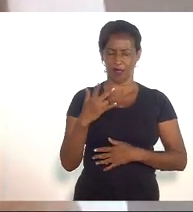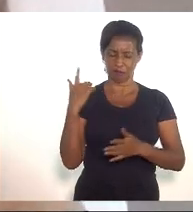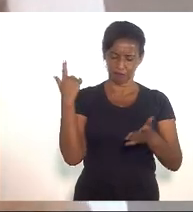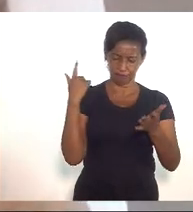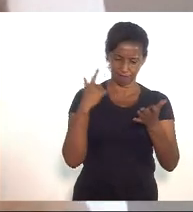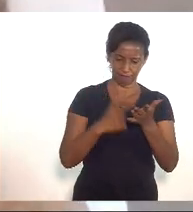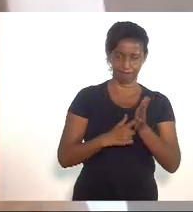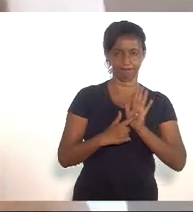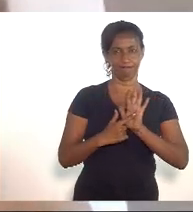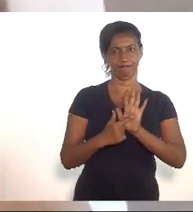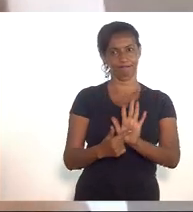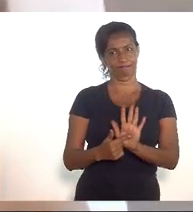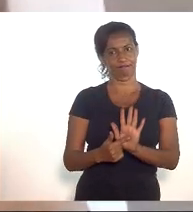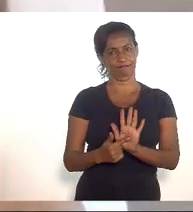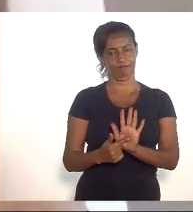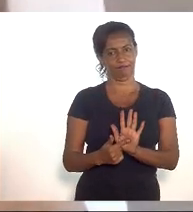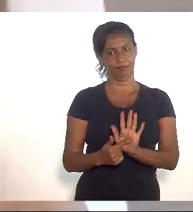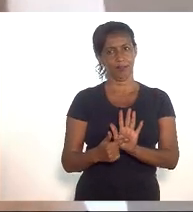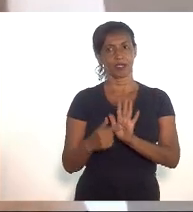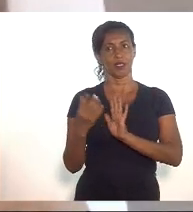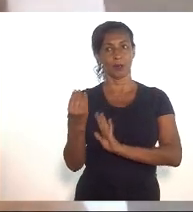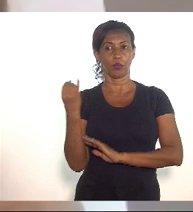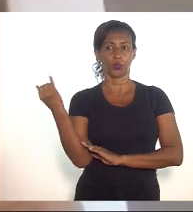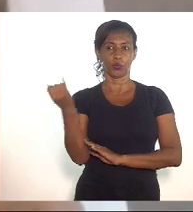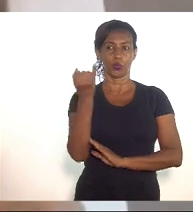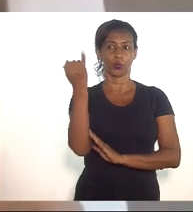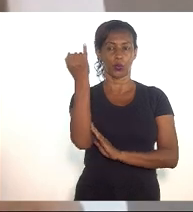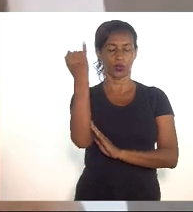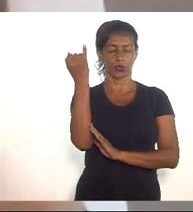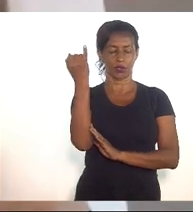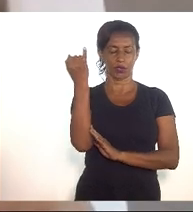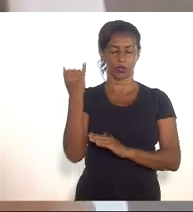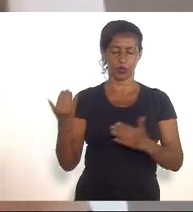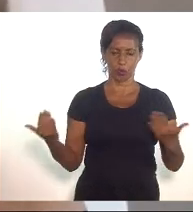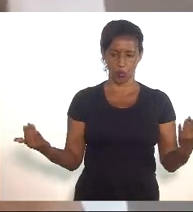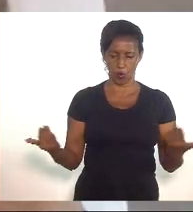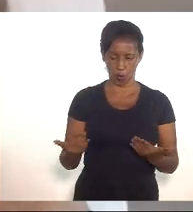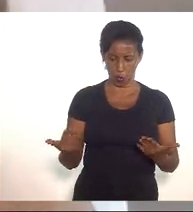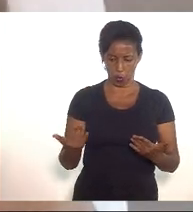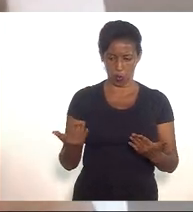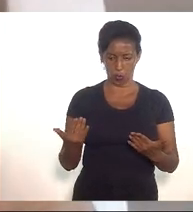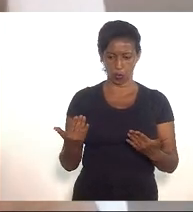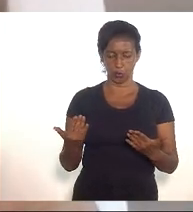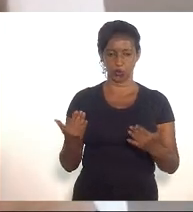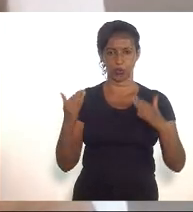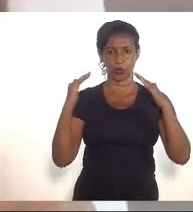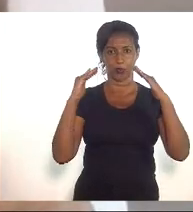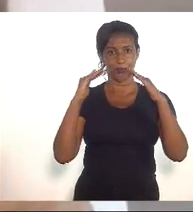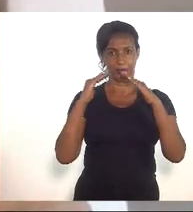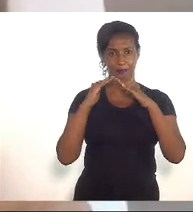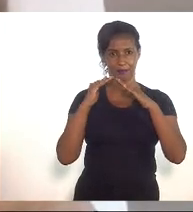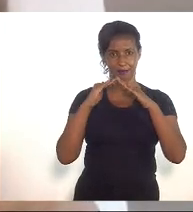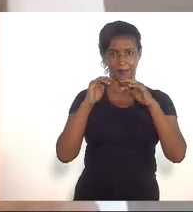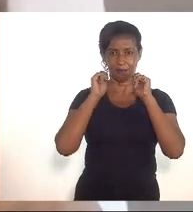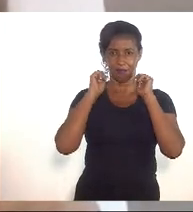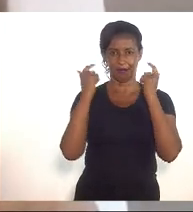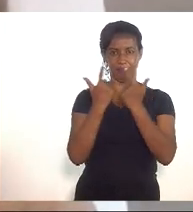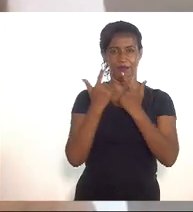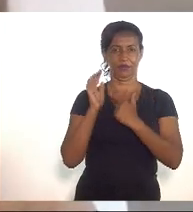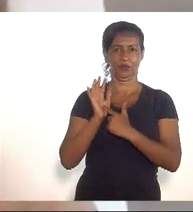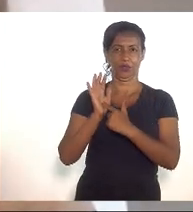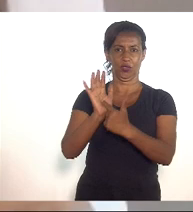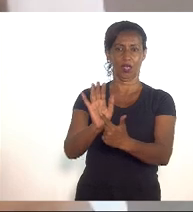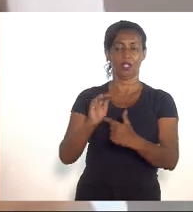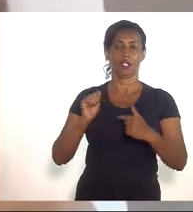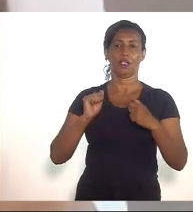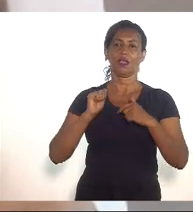enfatizar e que é muito importante trazer à baila nessa casa é a